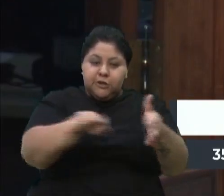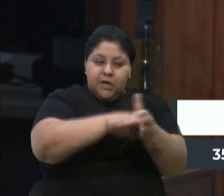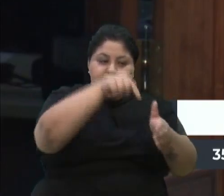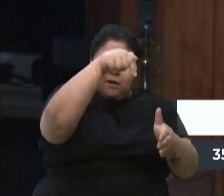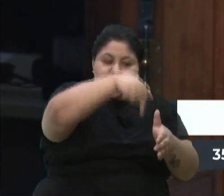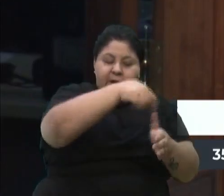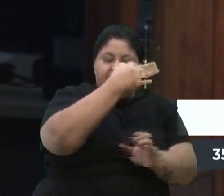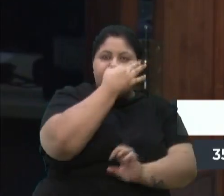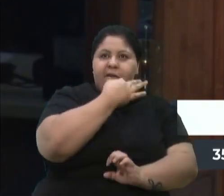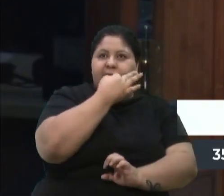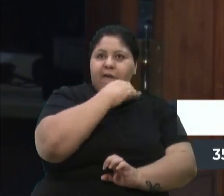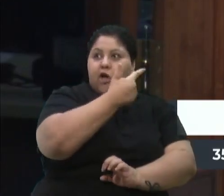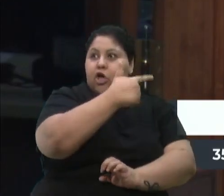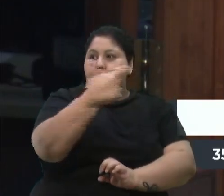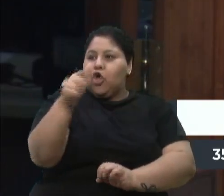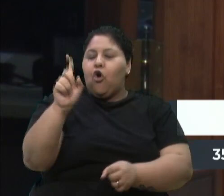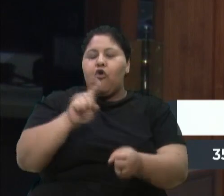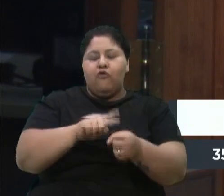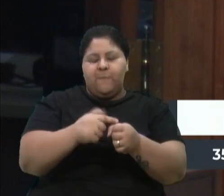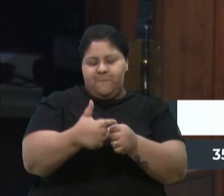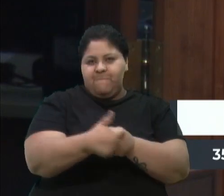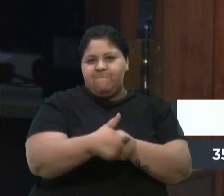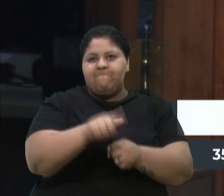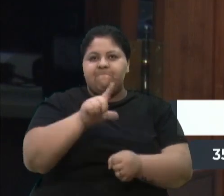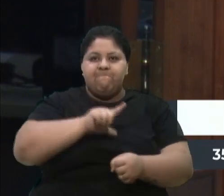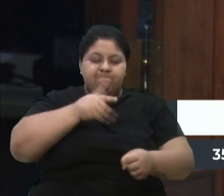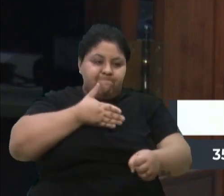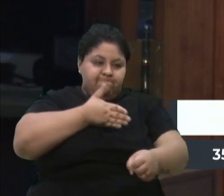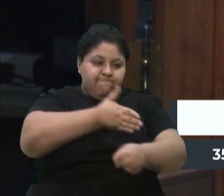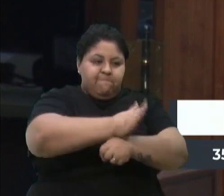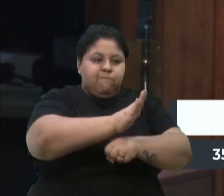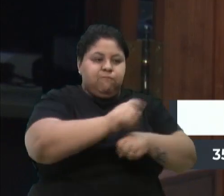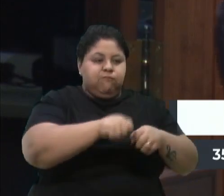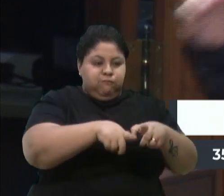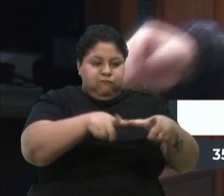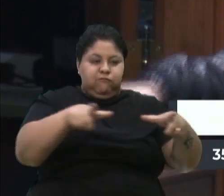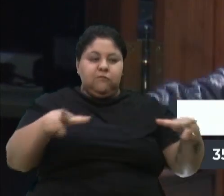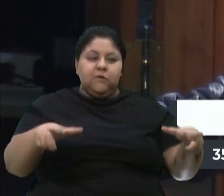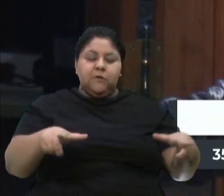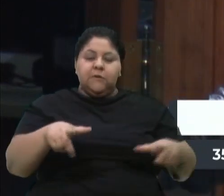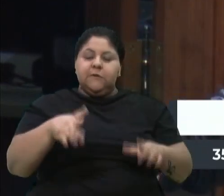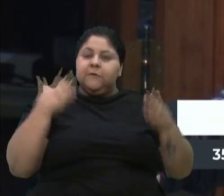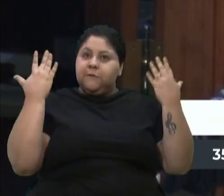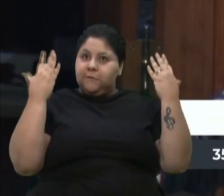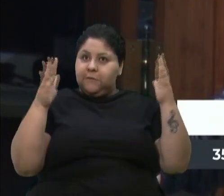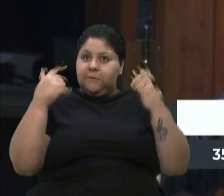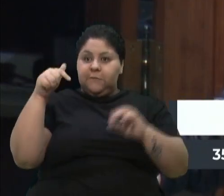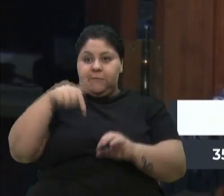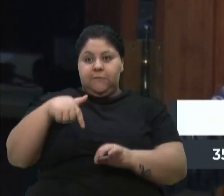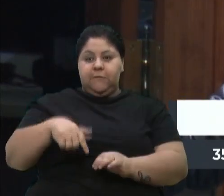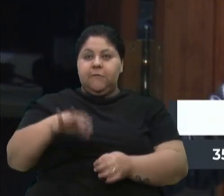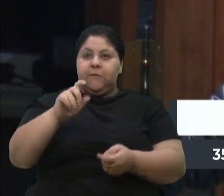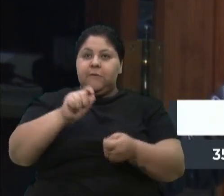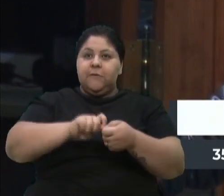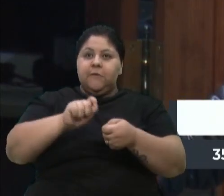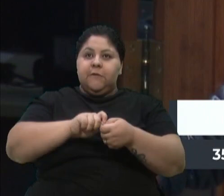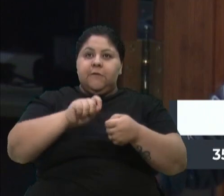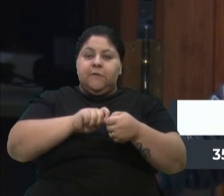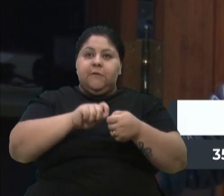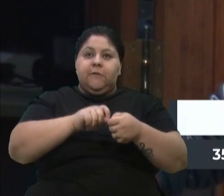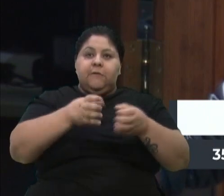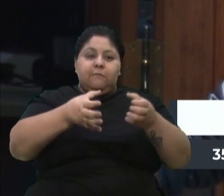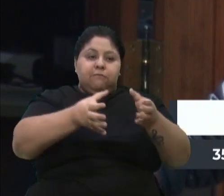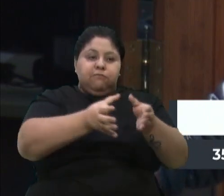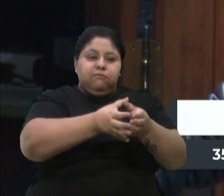cidade. Então tem uma participação muito grande, né? E elogiar aqui a realização do coletivo CTG